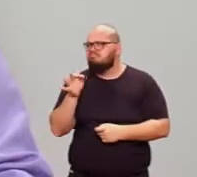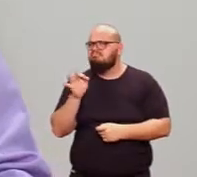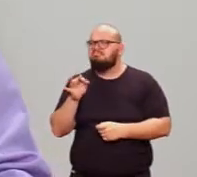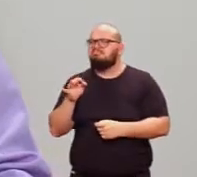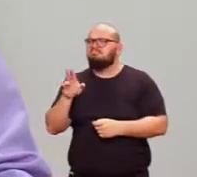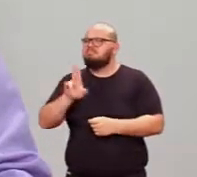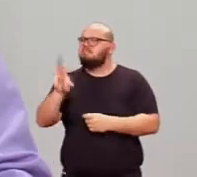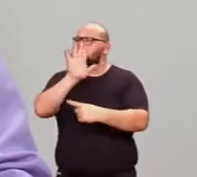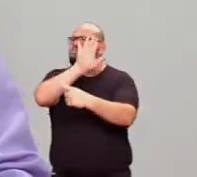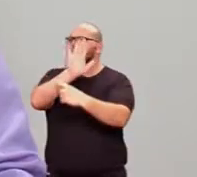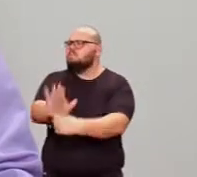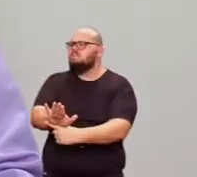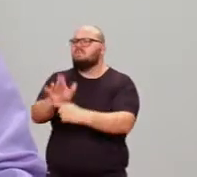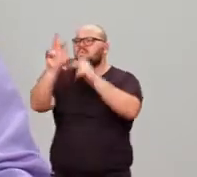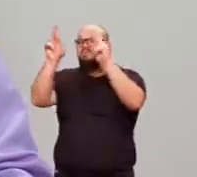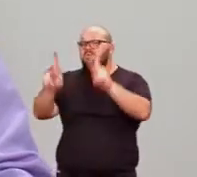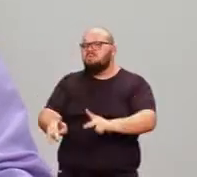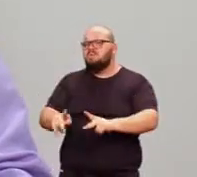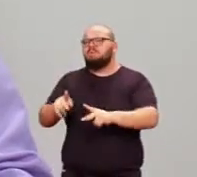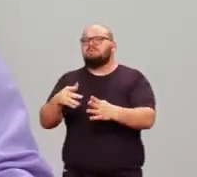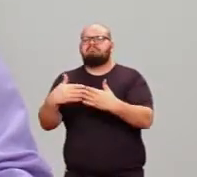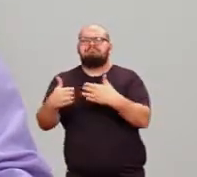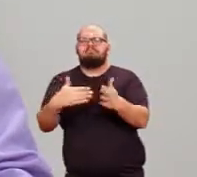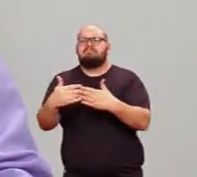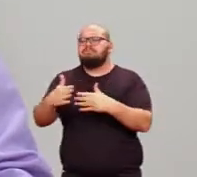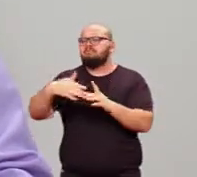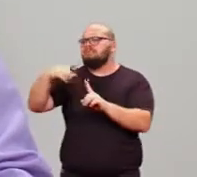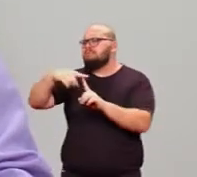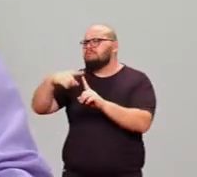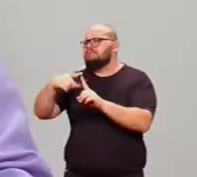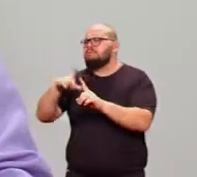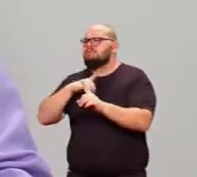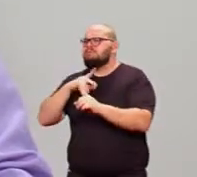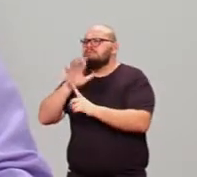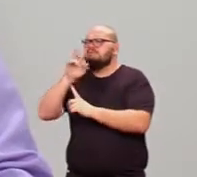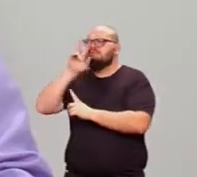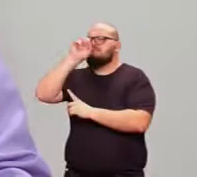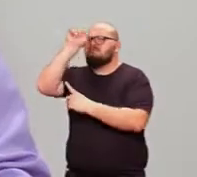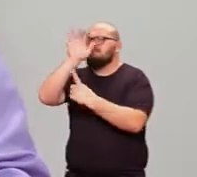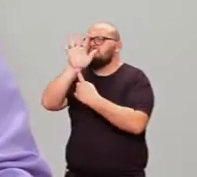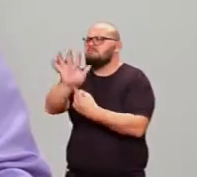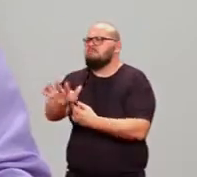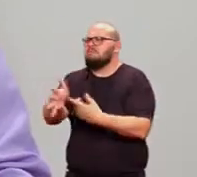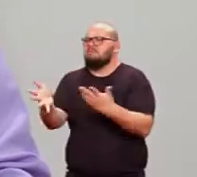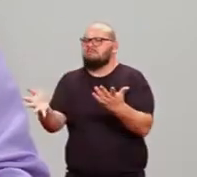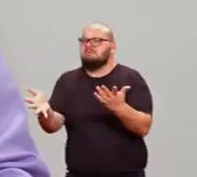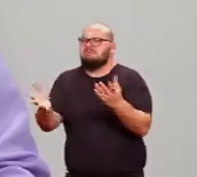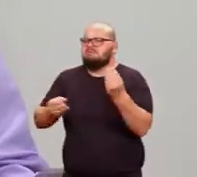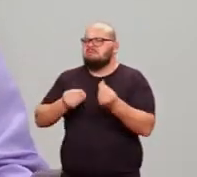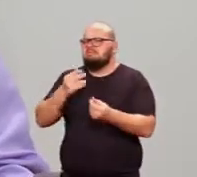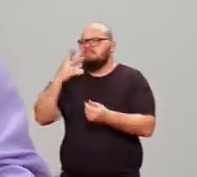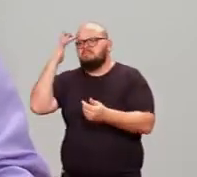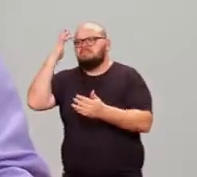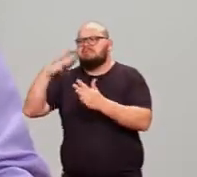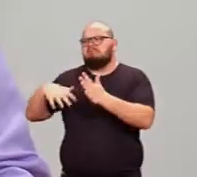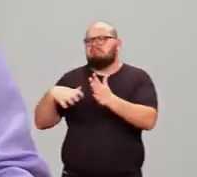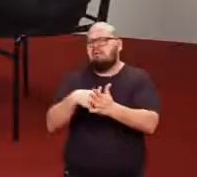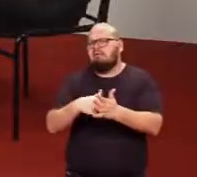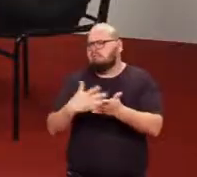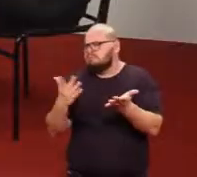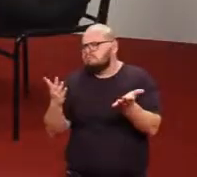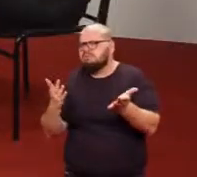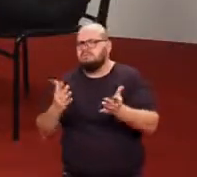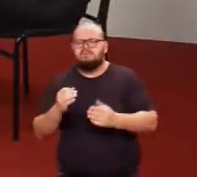digamos, medicinal, de repente para auxiliar a pessoa diante de alguma evidência muito forte que ficou, quem sabe depois